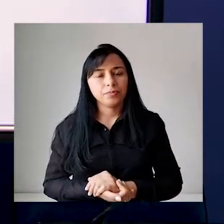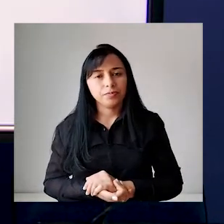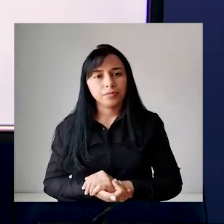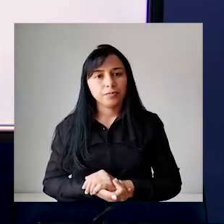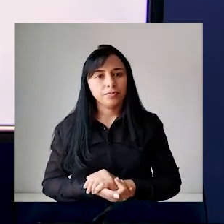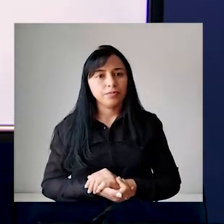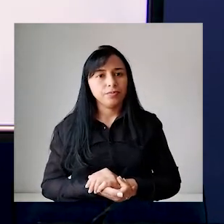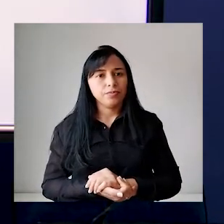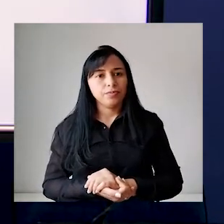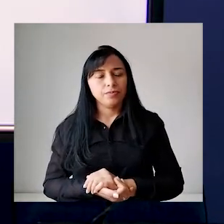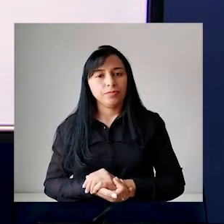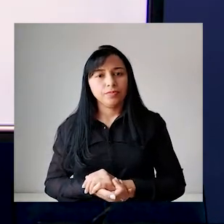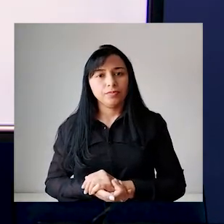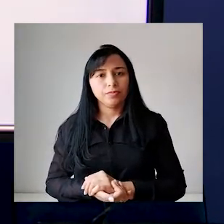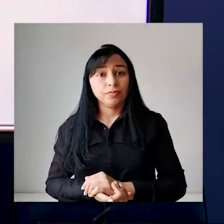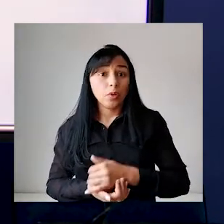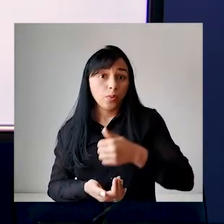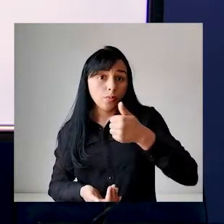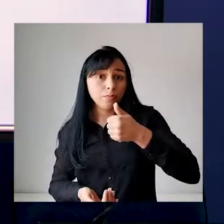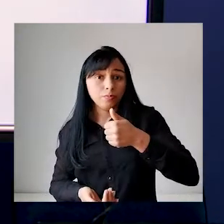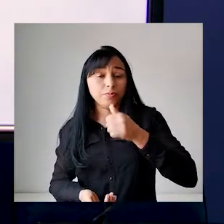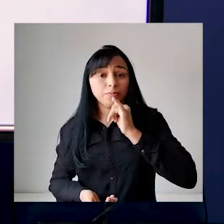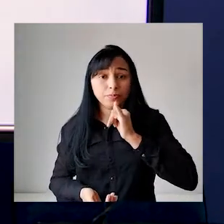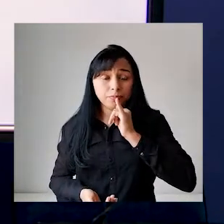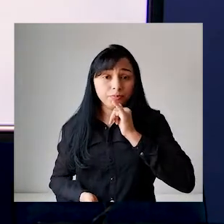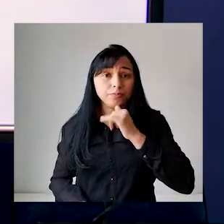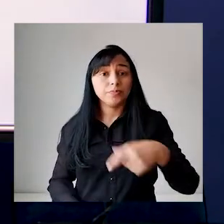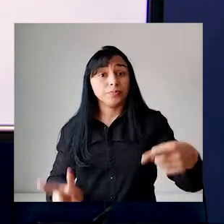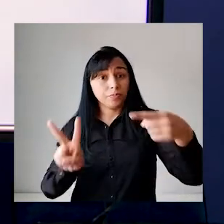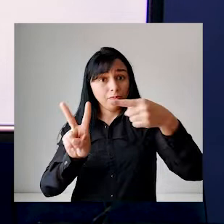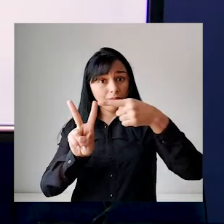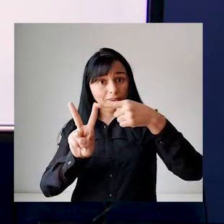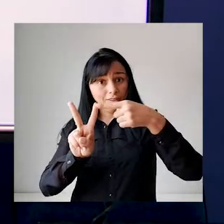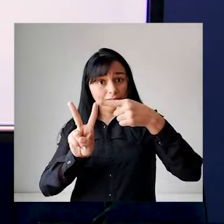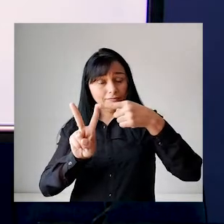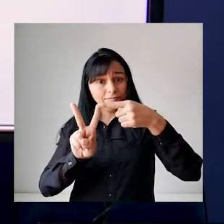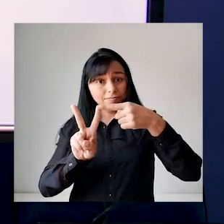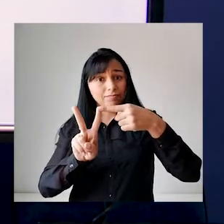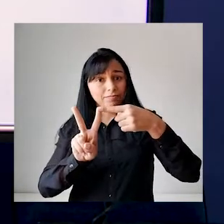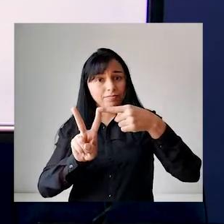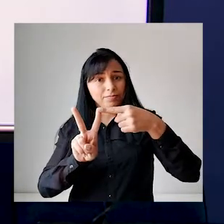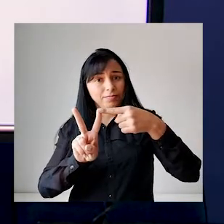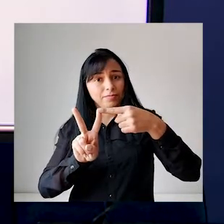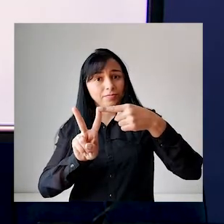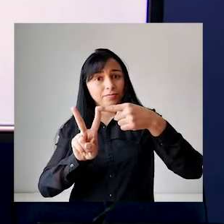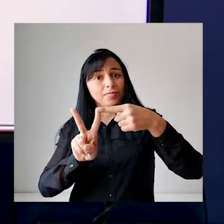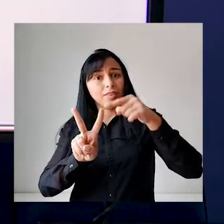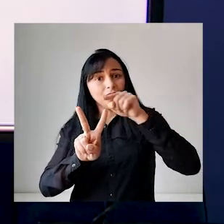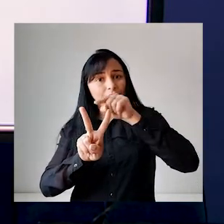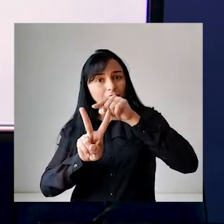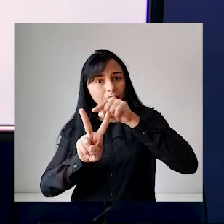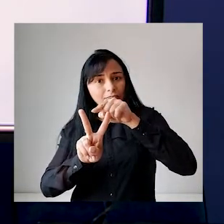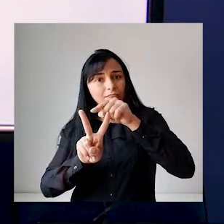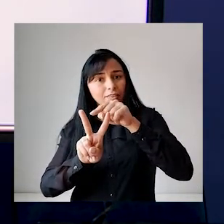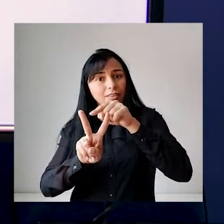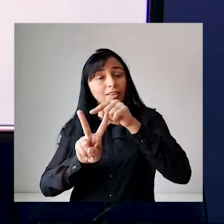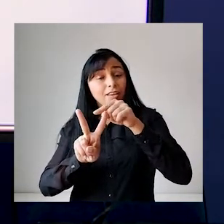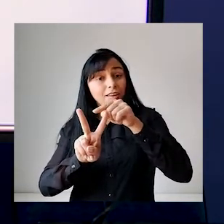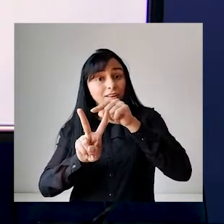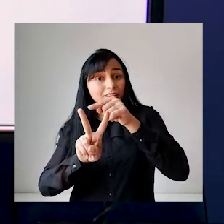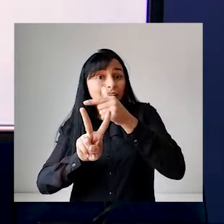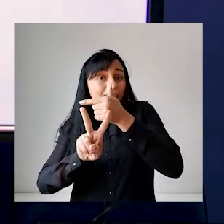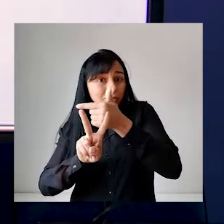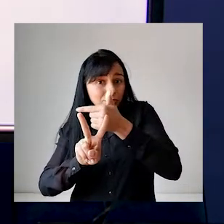ok? Então, nosso primeiro exemplo seria a raiz quadrada de 49. Se você